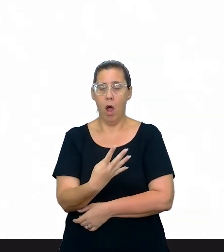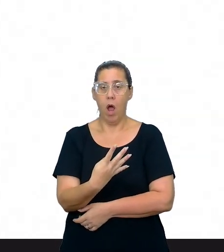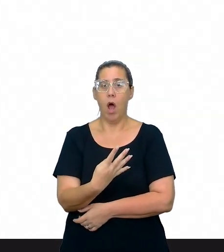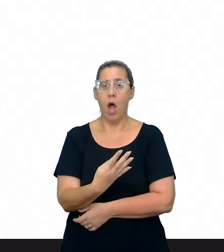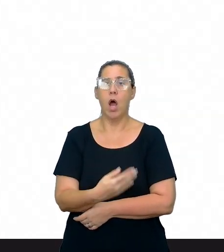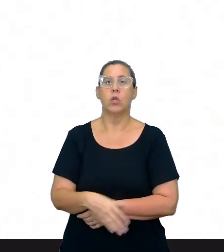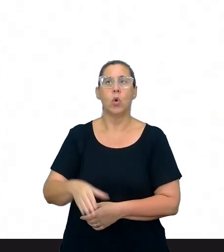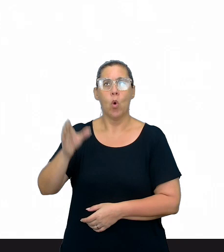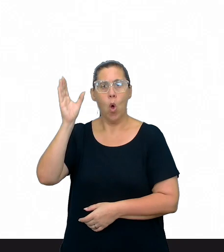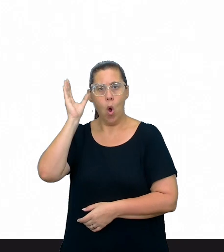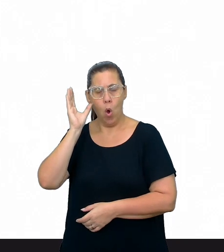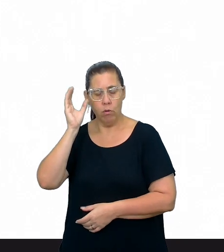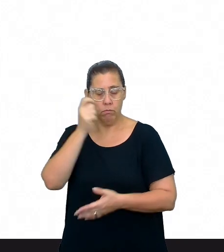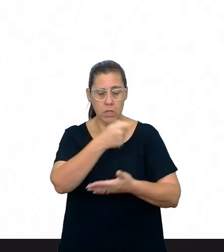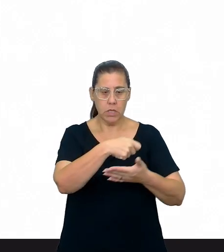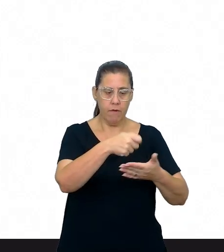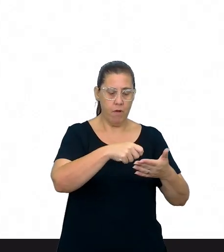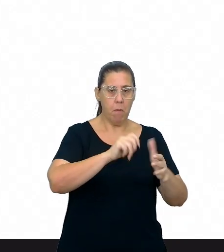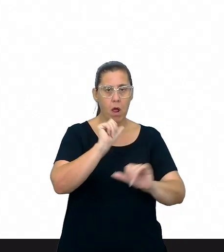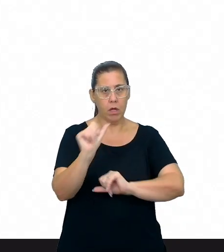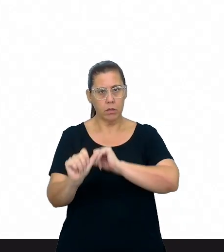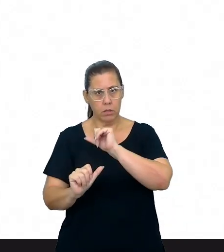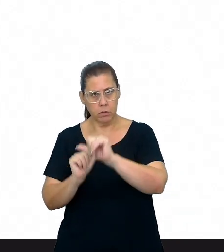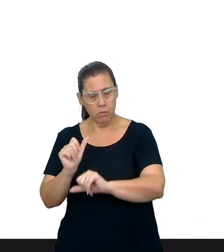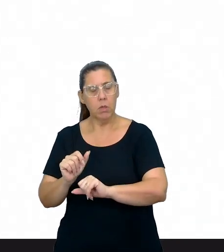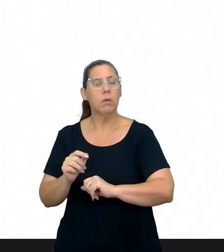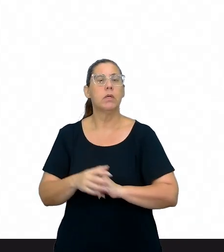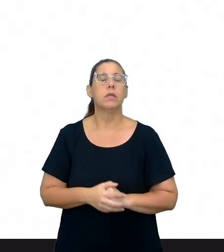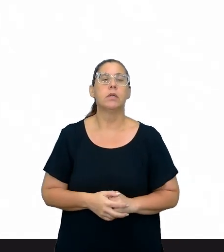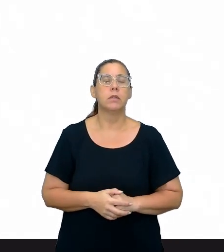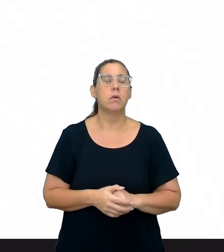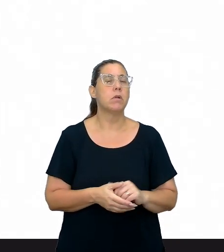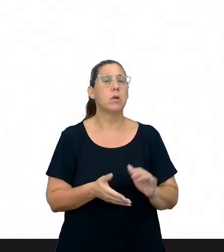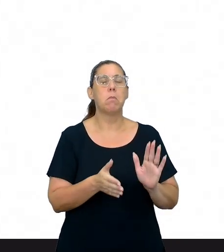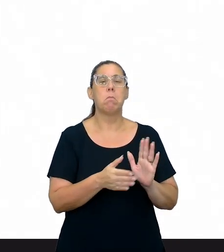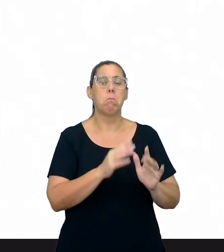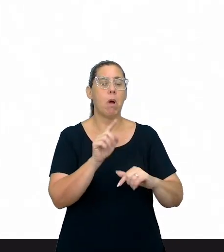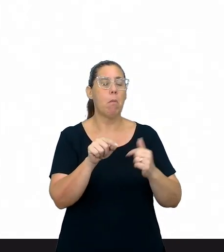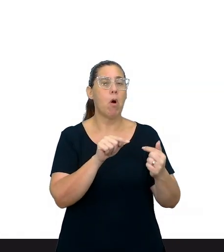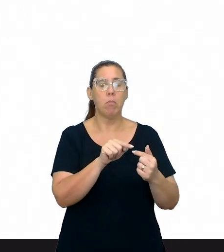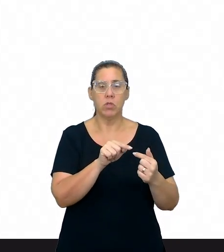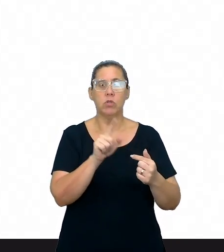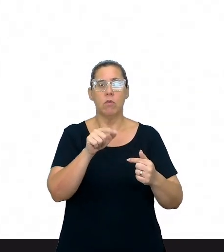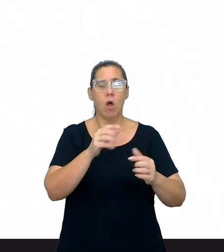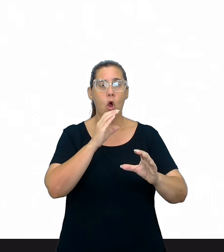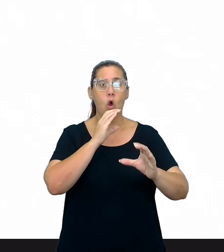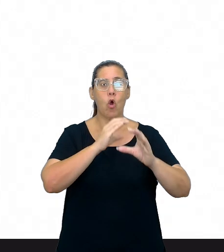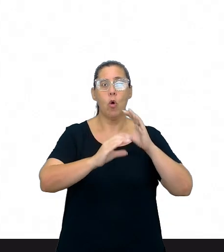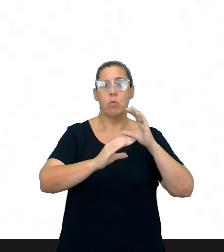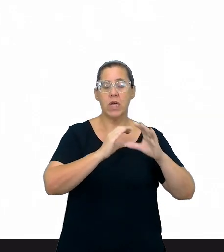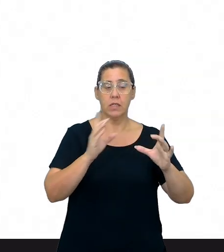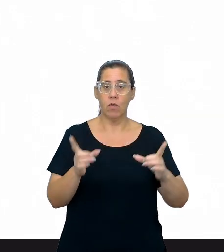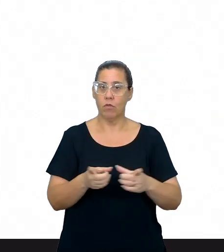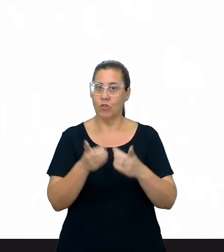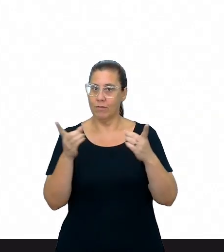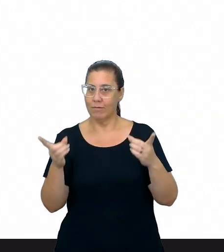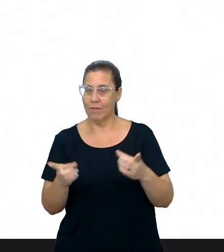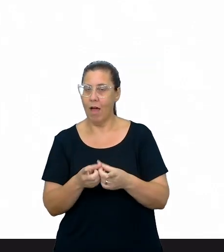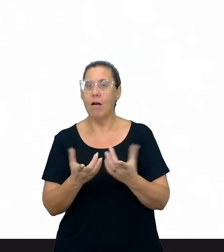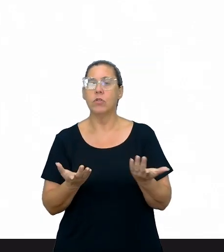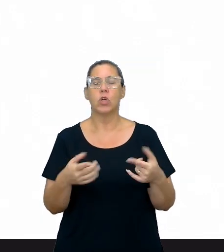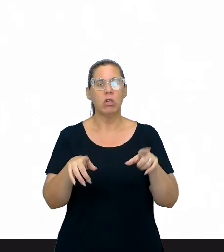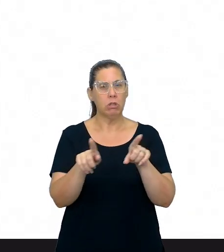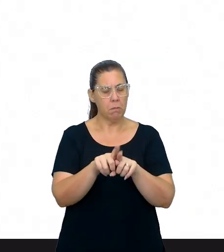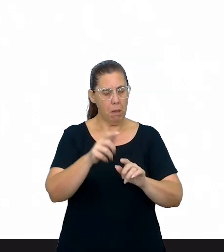conscientização, escrever para transformar, considerando o propósito comunicativo e o propósito didático. Nós